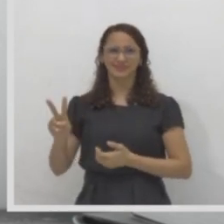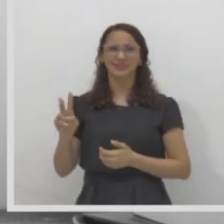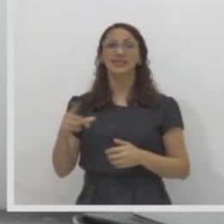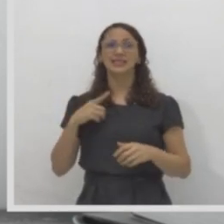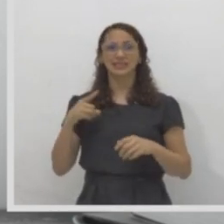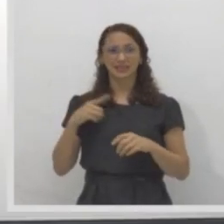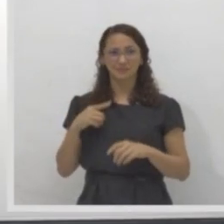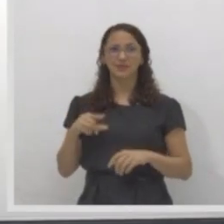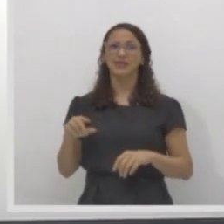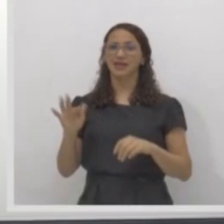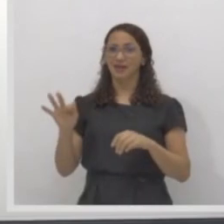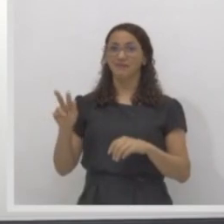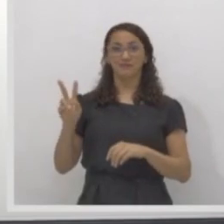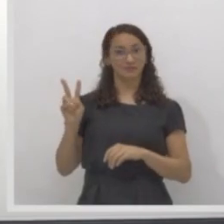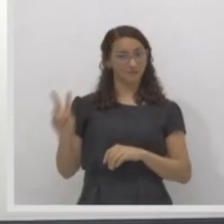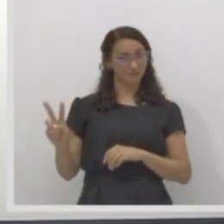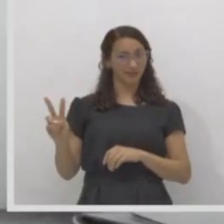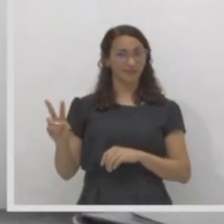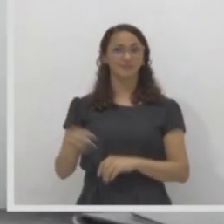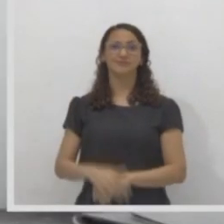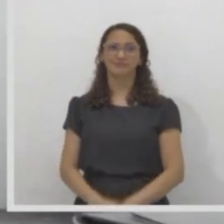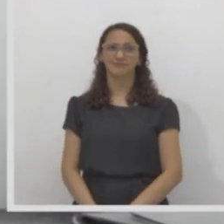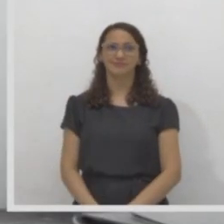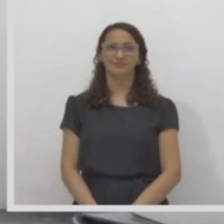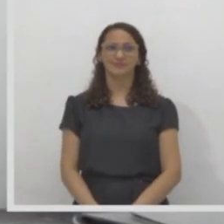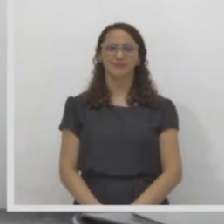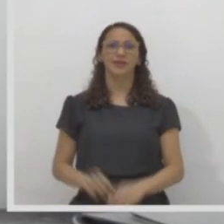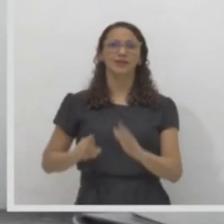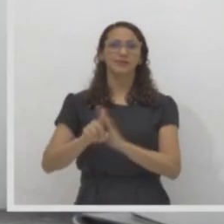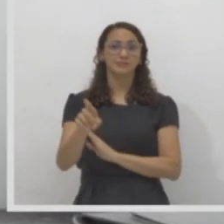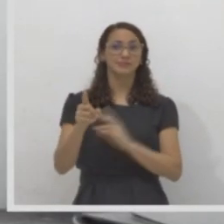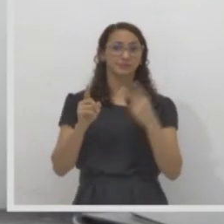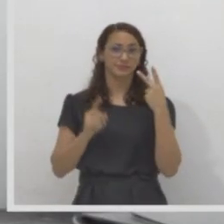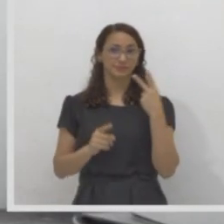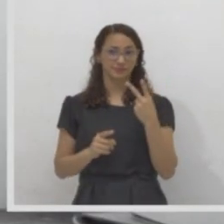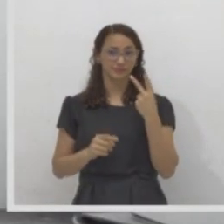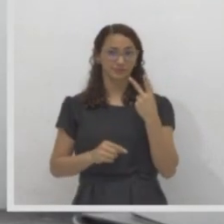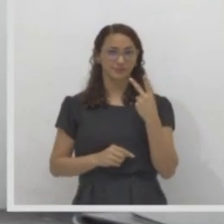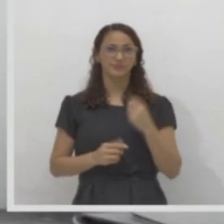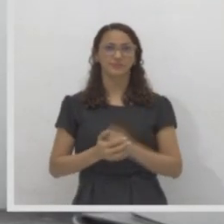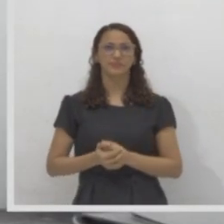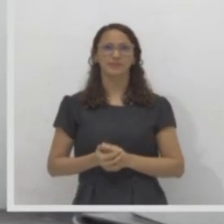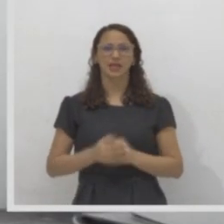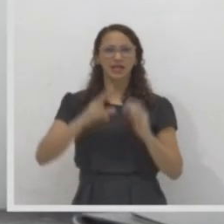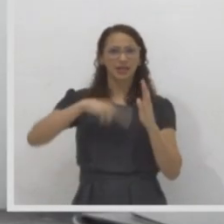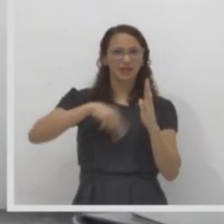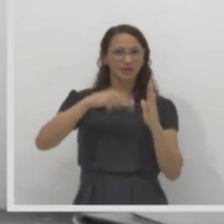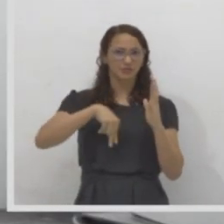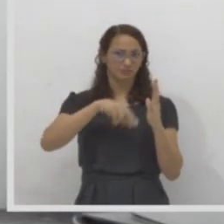também. Vamos para mais uma questão. Leia o